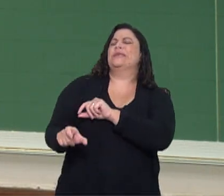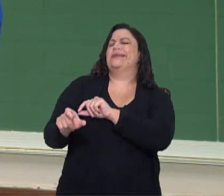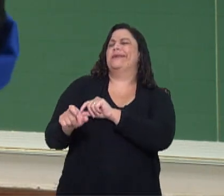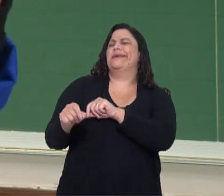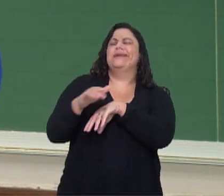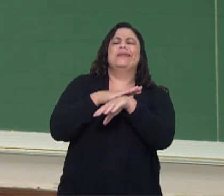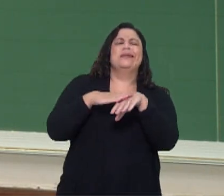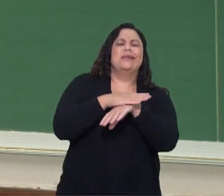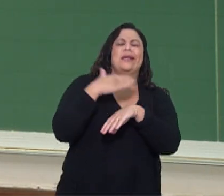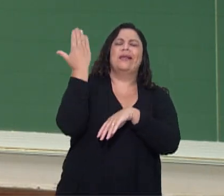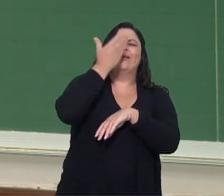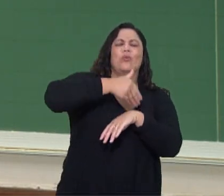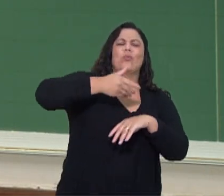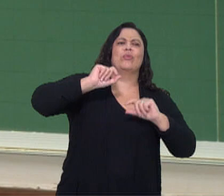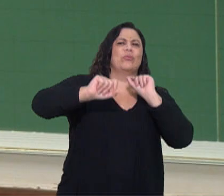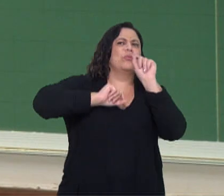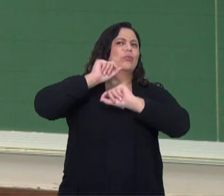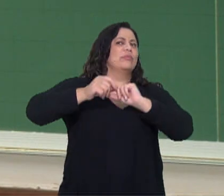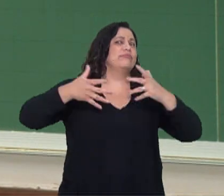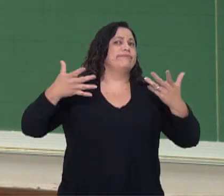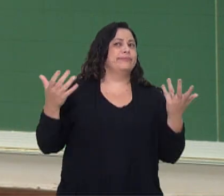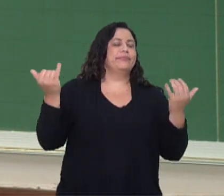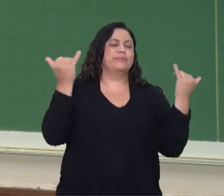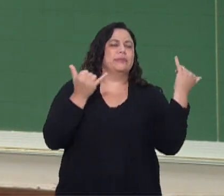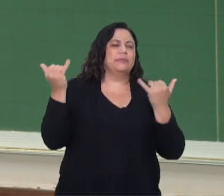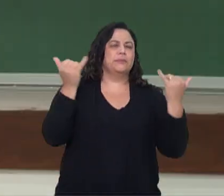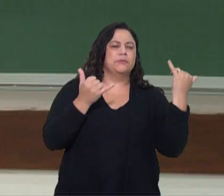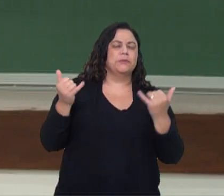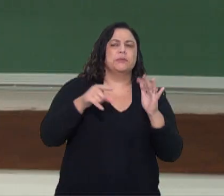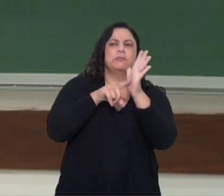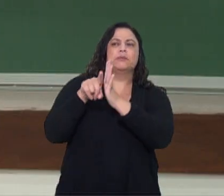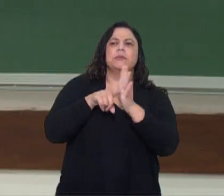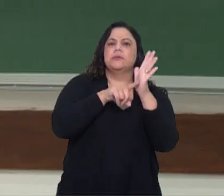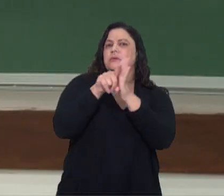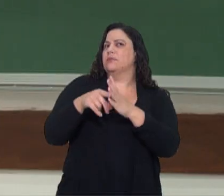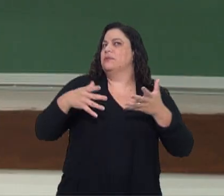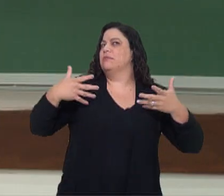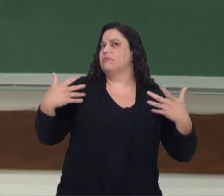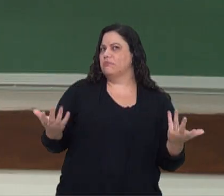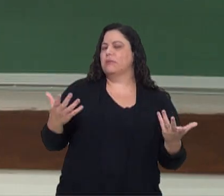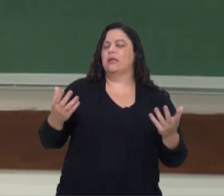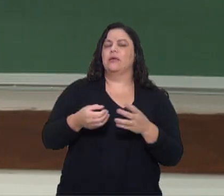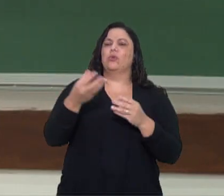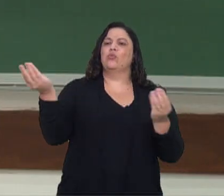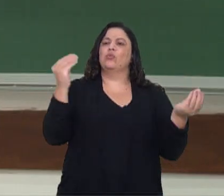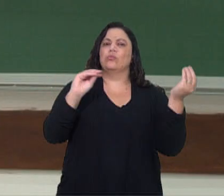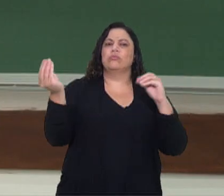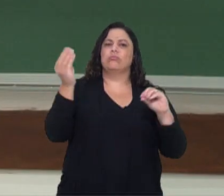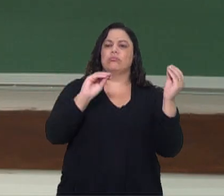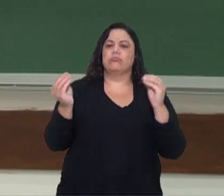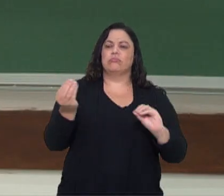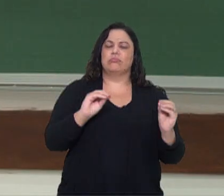que comprovou essa notícia? Foram cientistas, né? Então, é colocado no corpo.